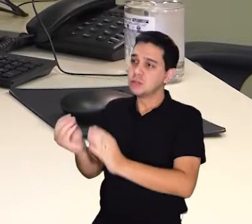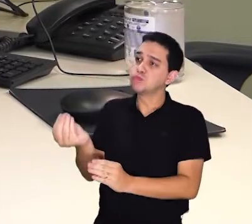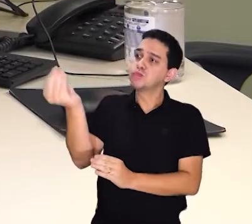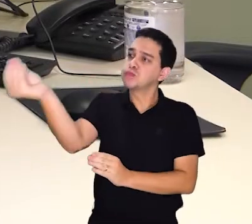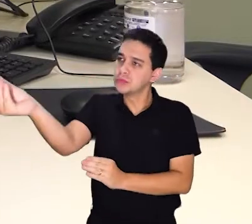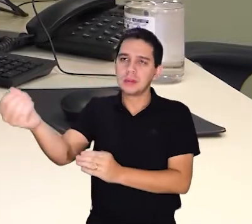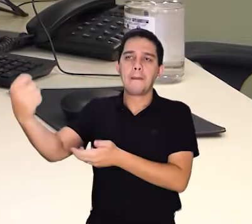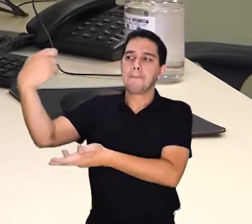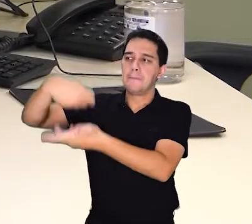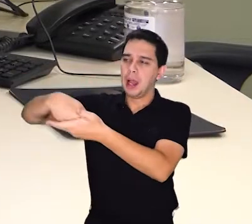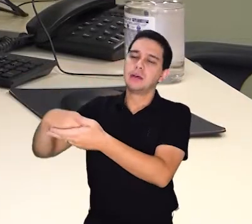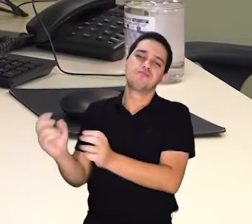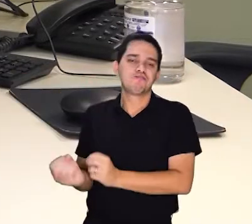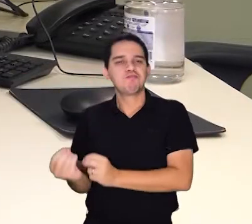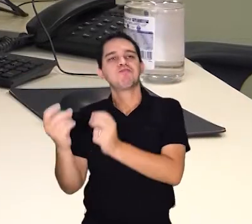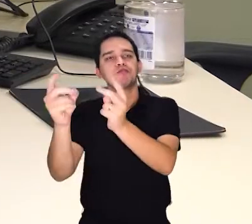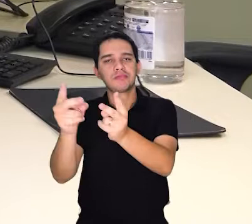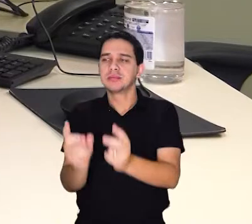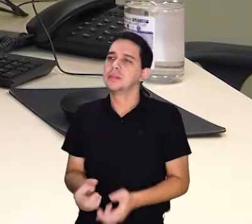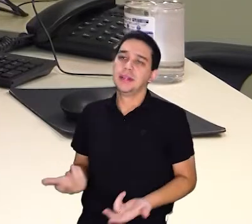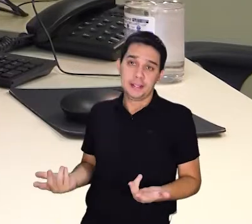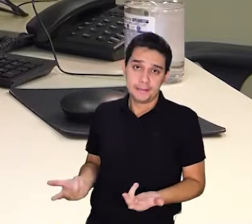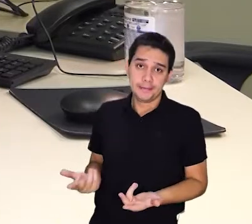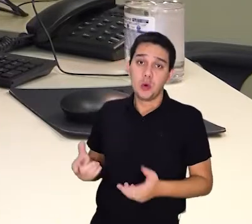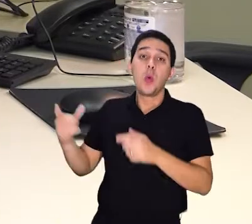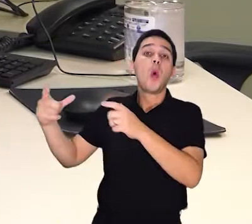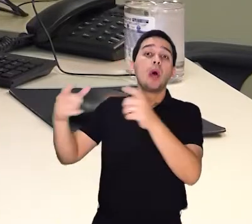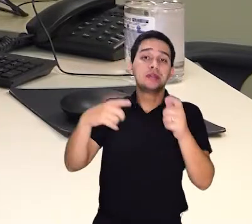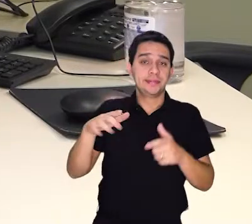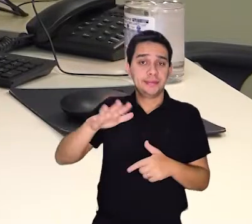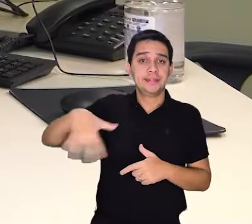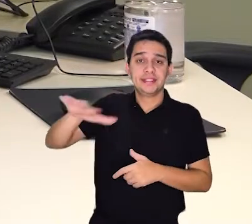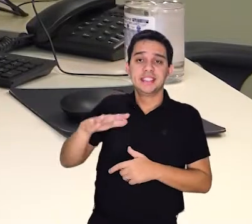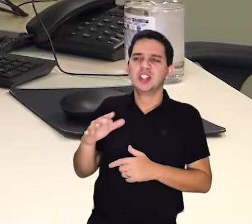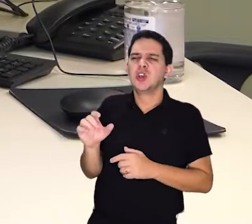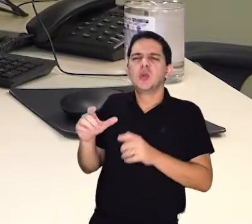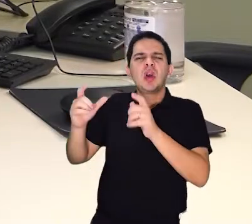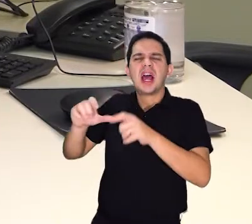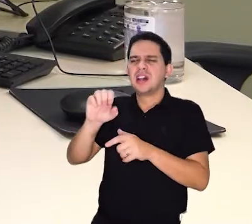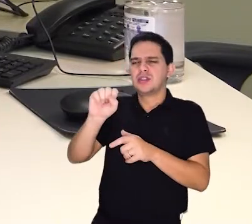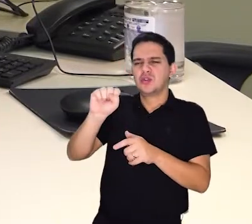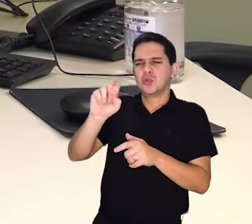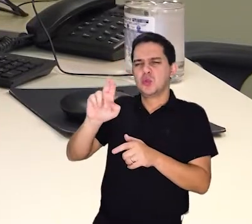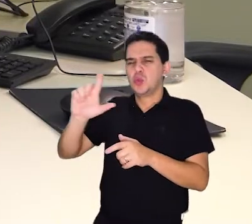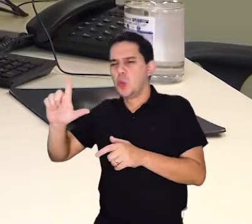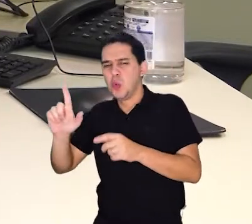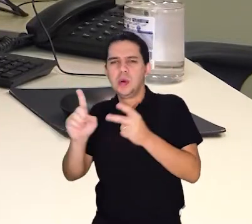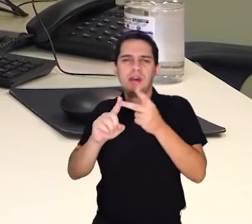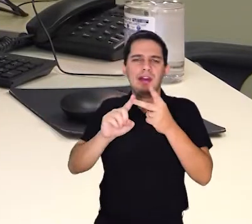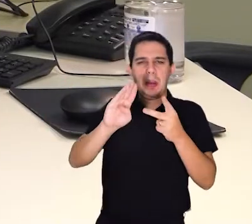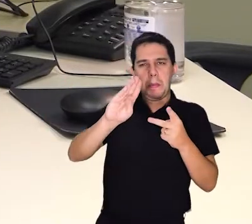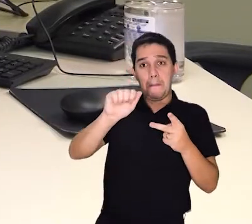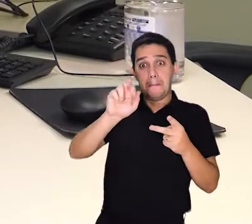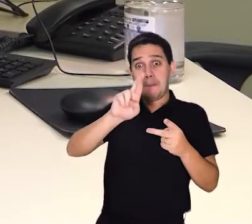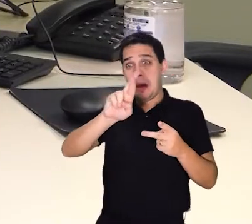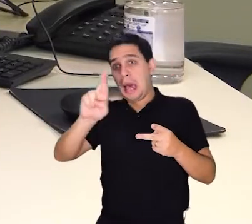geralmente moradores de bairros nobres da cidade do Rio de Janeiro, especialmente Zona Sul e Barra da